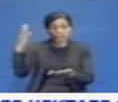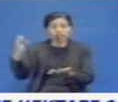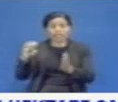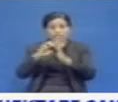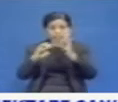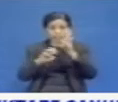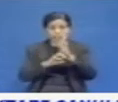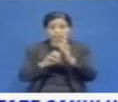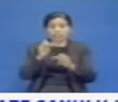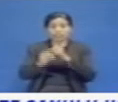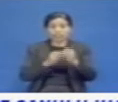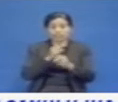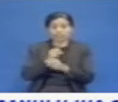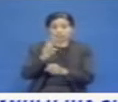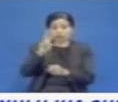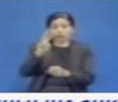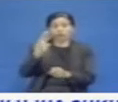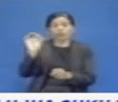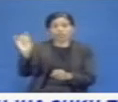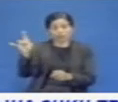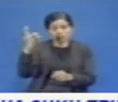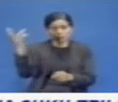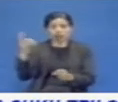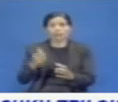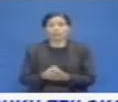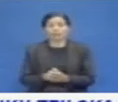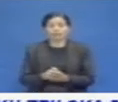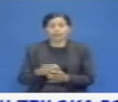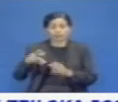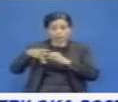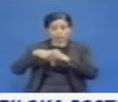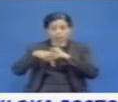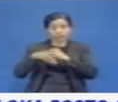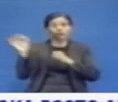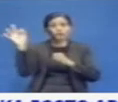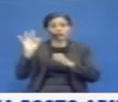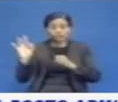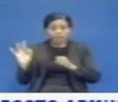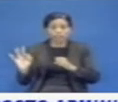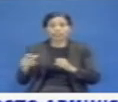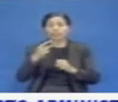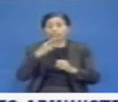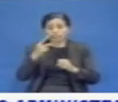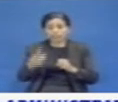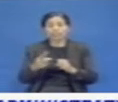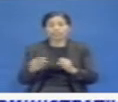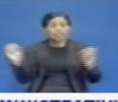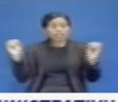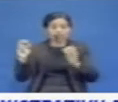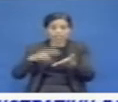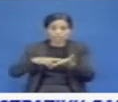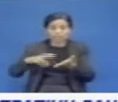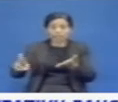Rio em rua, Sano Lourenço em Walu. Enquanto bancária Fratelin considera a governação anterior, la consegue resistir a bens imóveis